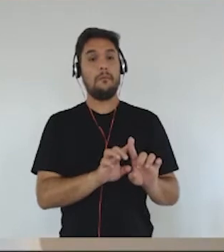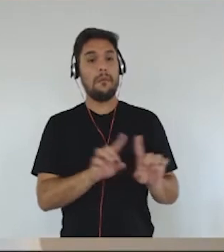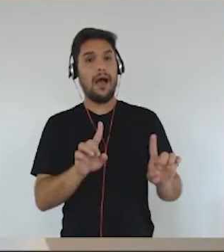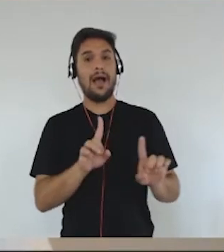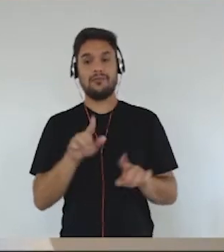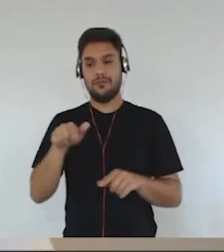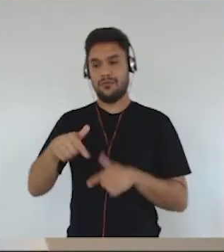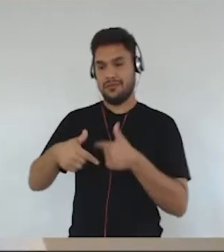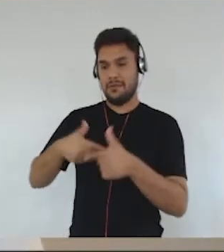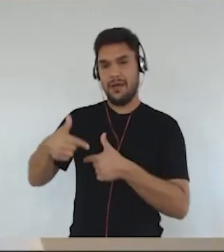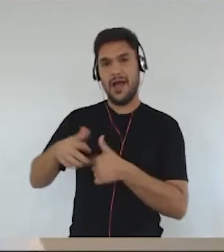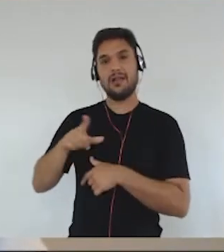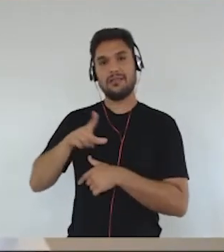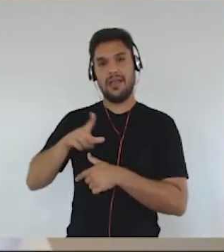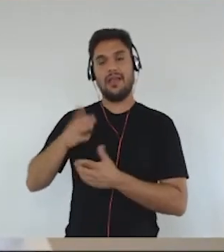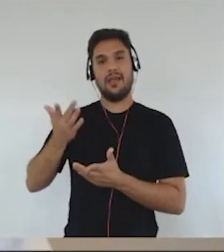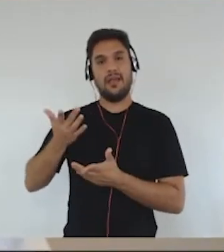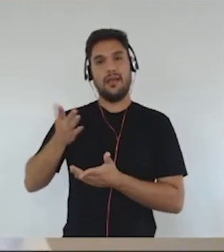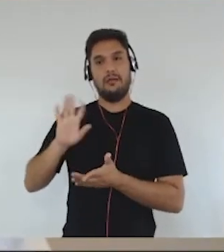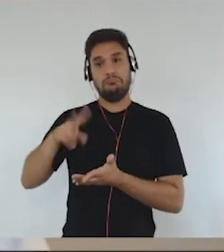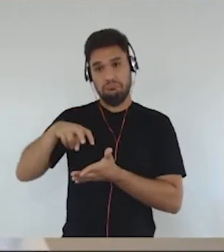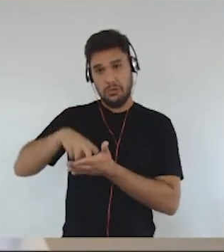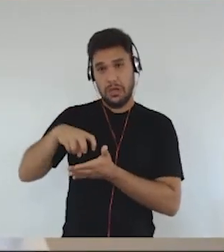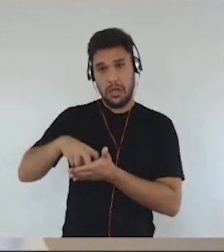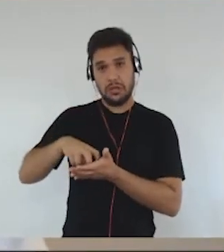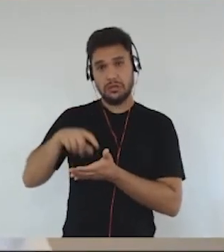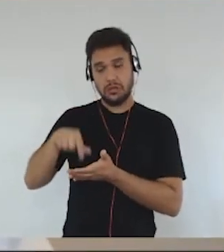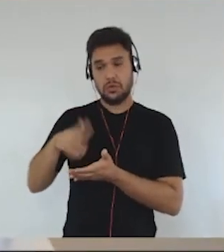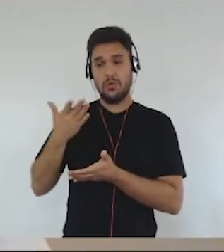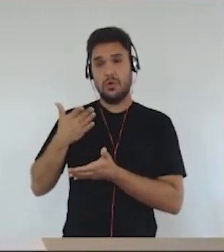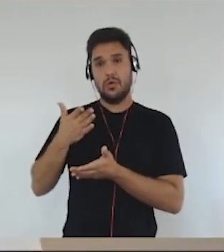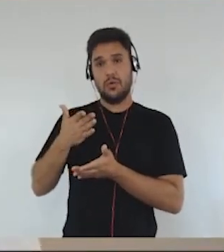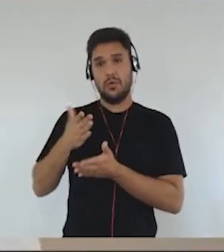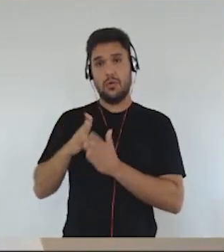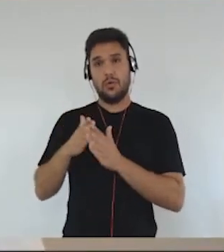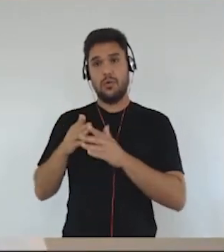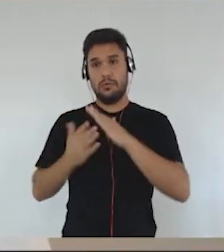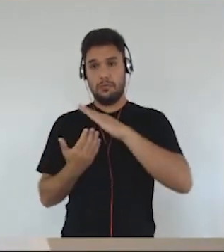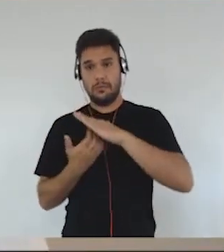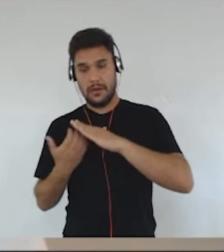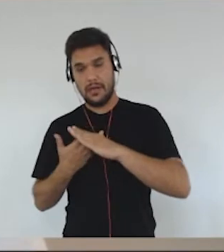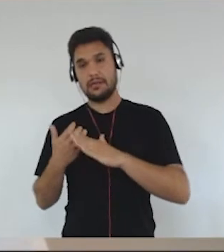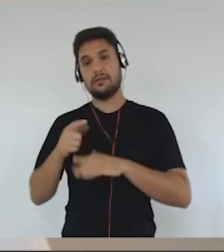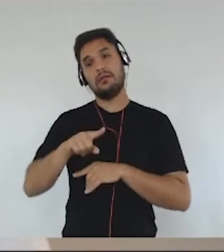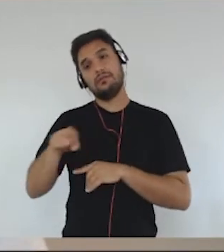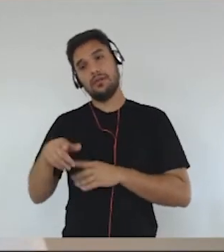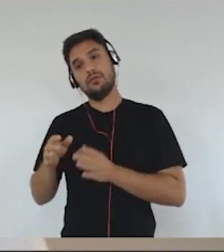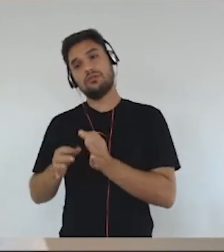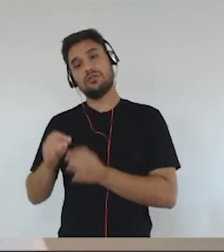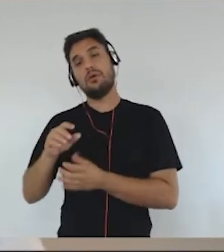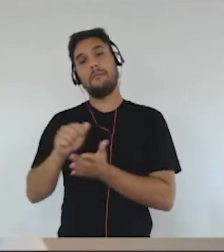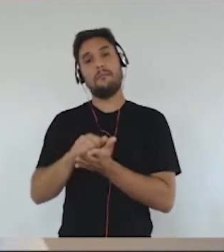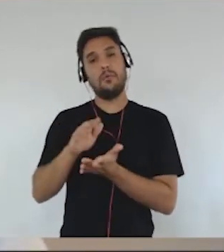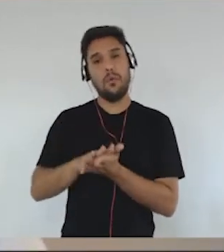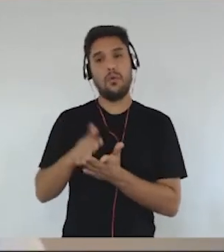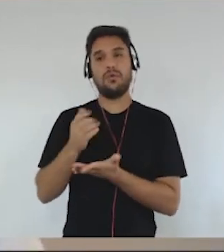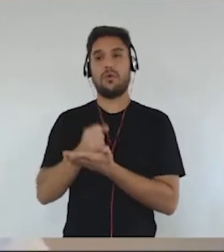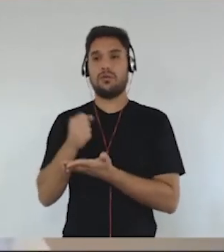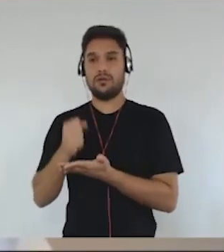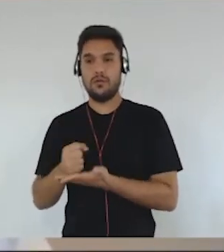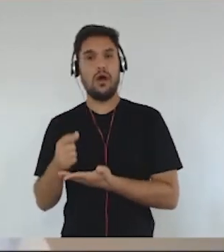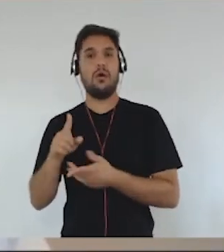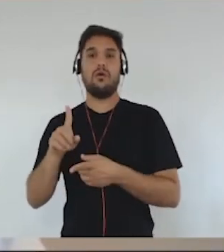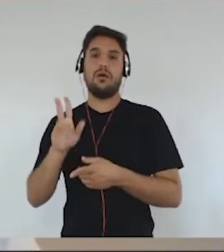do trabalho, existe a sanção que o empregador aplica ao empregado. No direito civil, existem as multas contratuais que